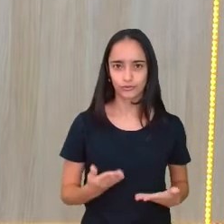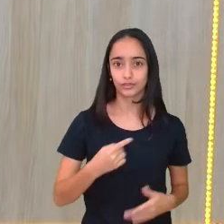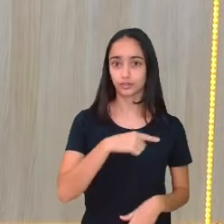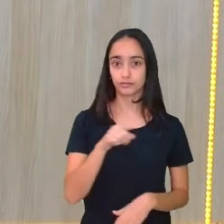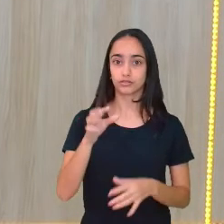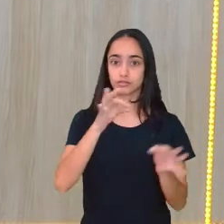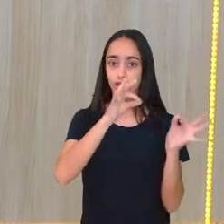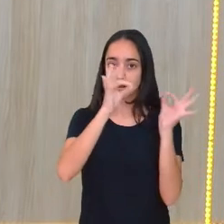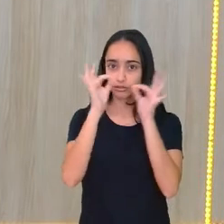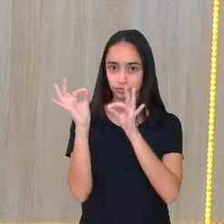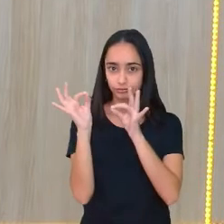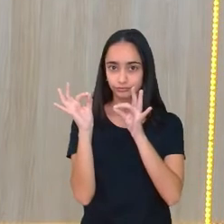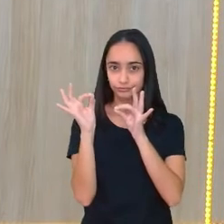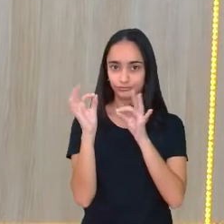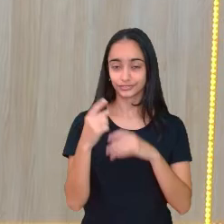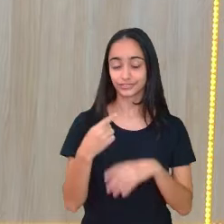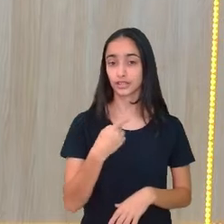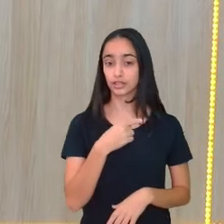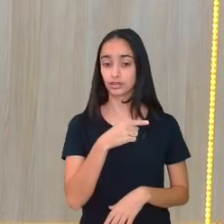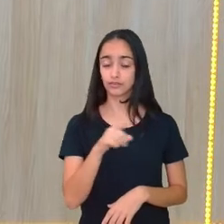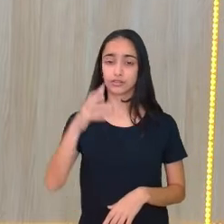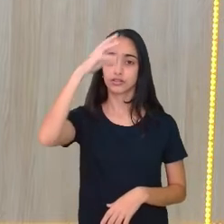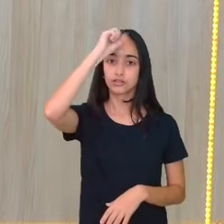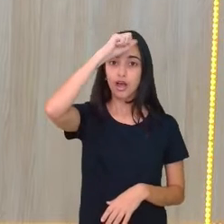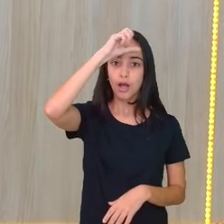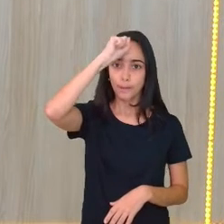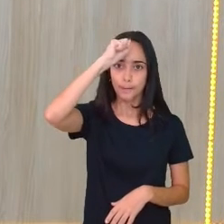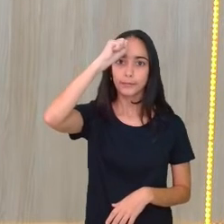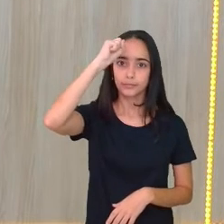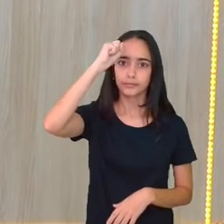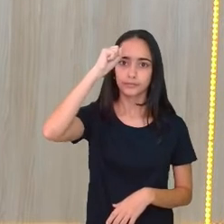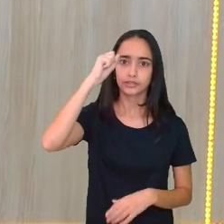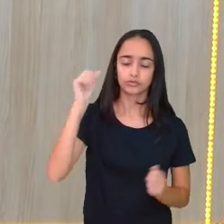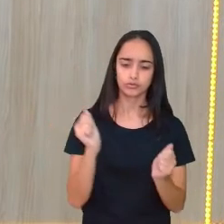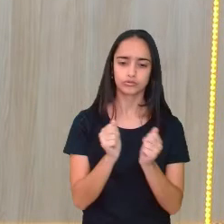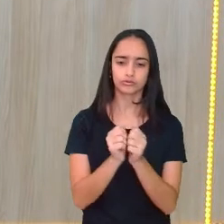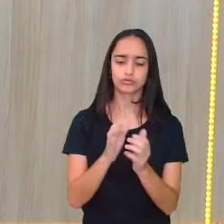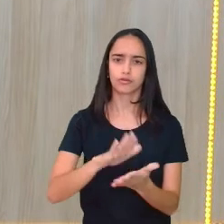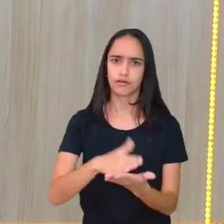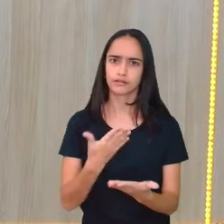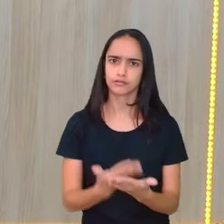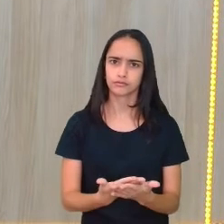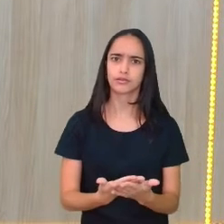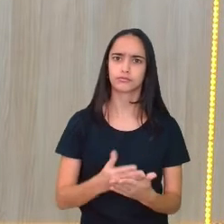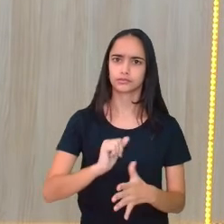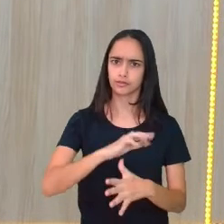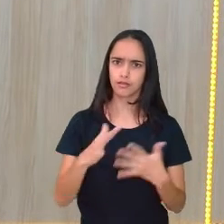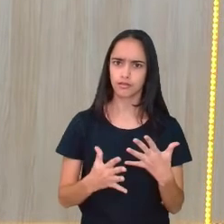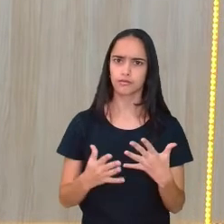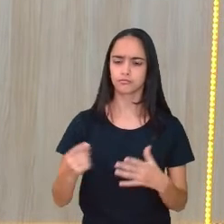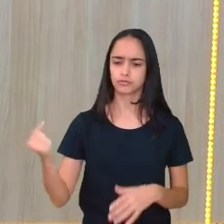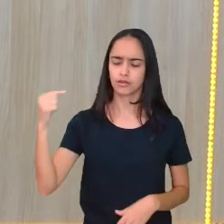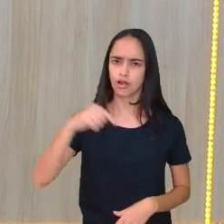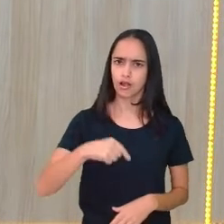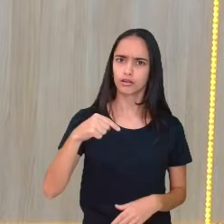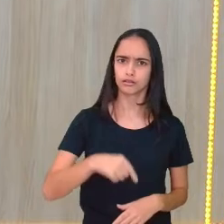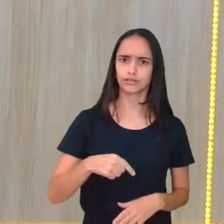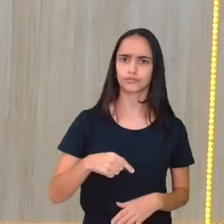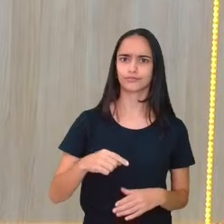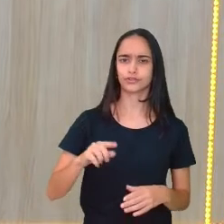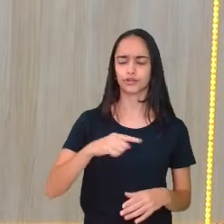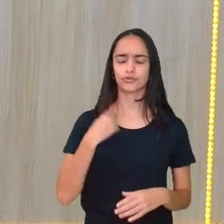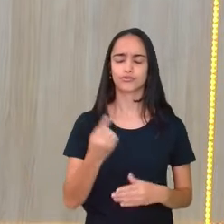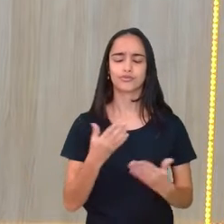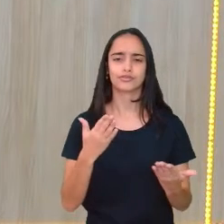nos assistindo, que vocês aprendam com as intérpretes e os intérpretes que vêm para cá, para as nossas aulas,